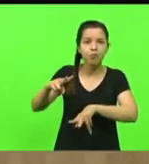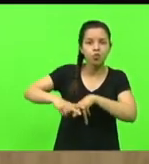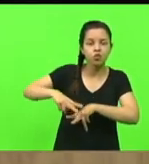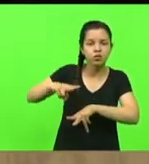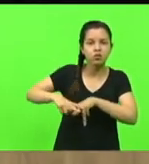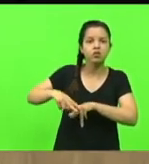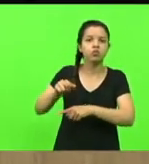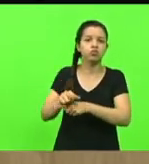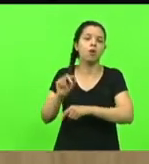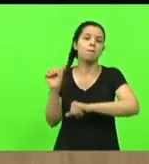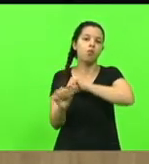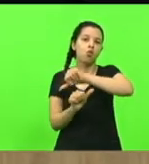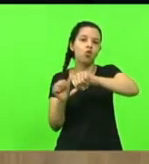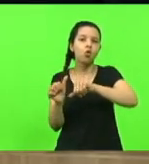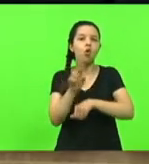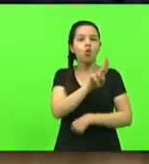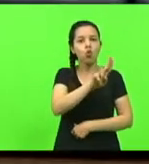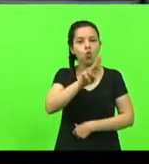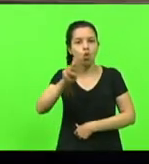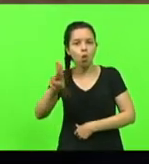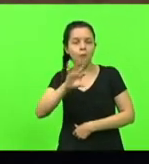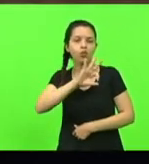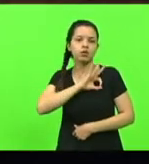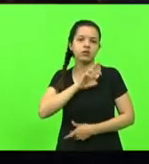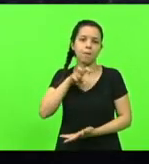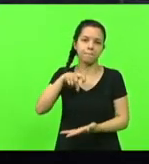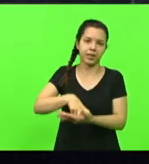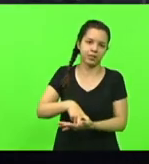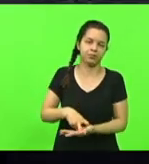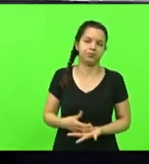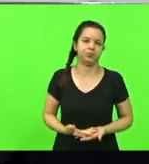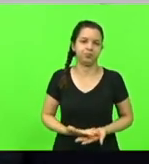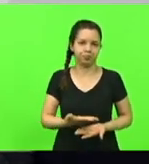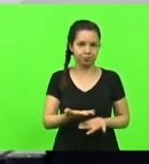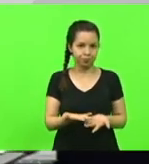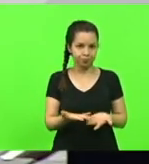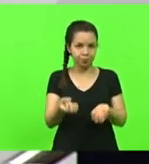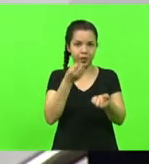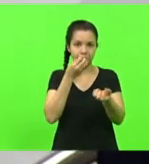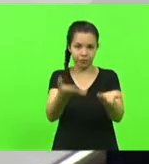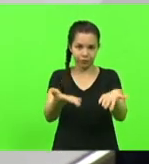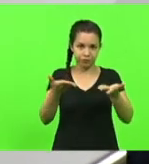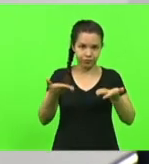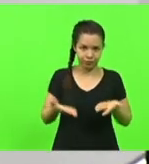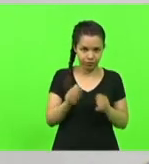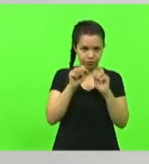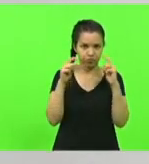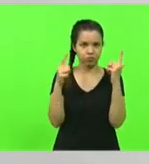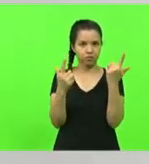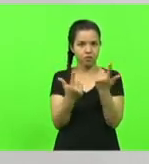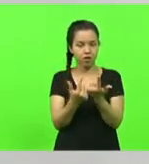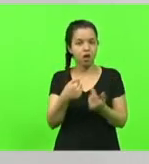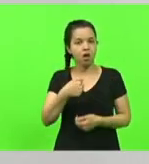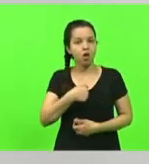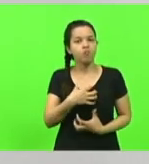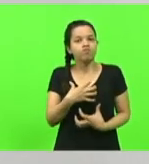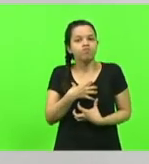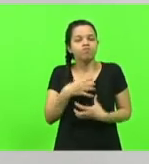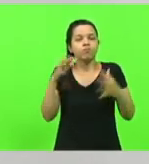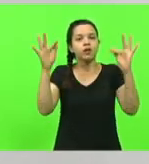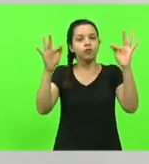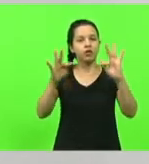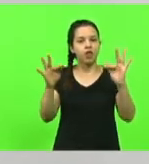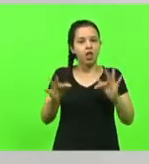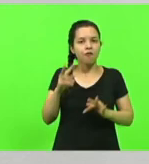de mudar a denominação, os policiais penais. Sejam todos bem-vindos a essa casa. Eu fico muito feliz de ver essa